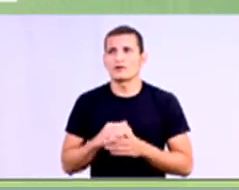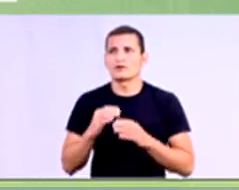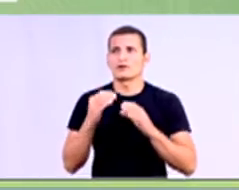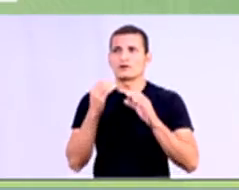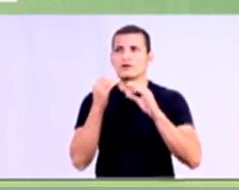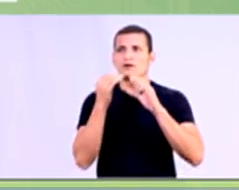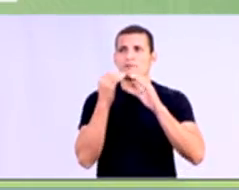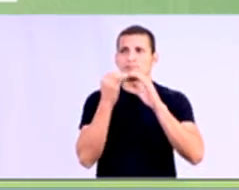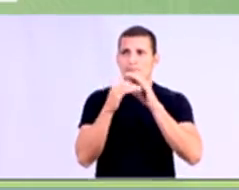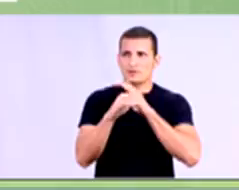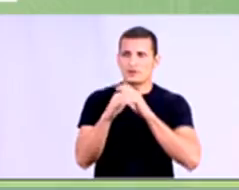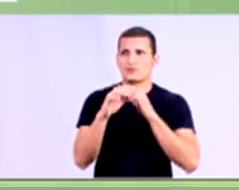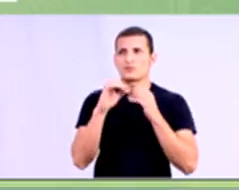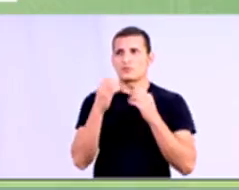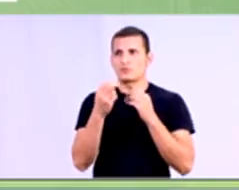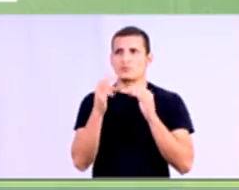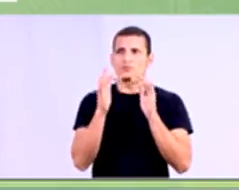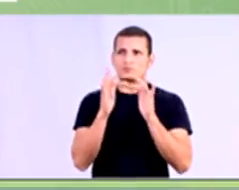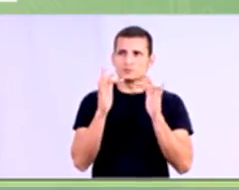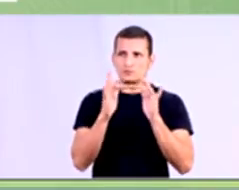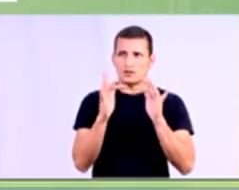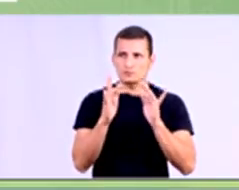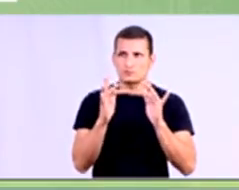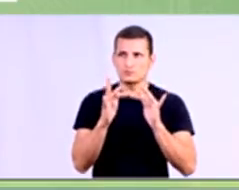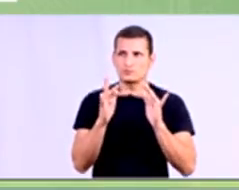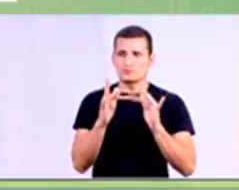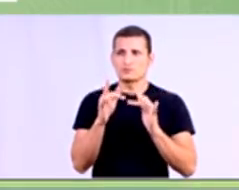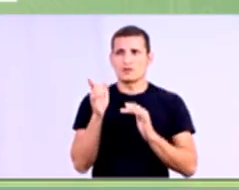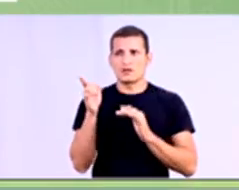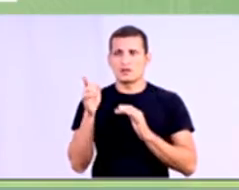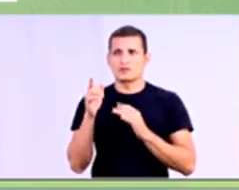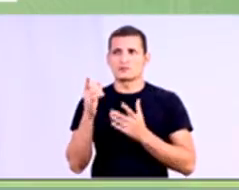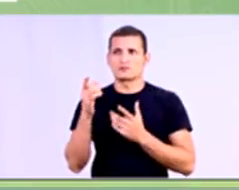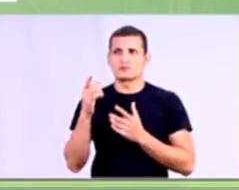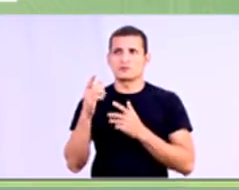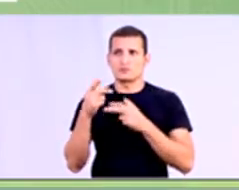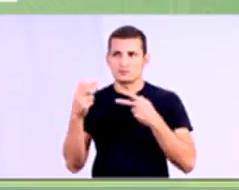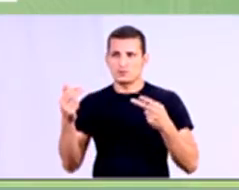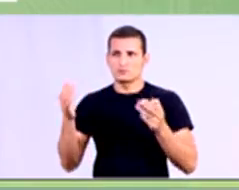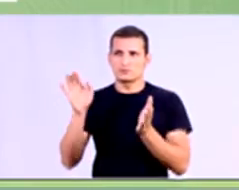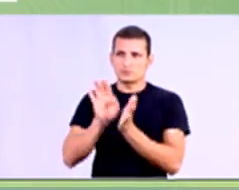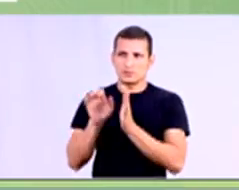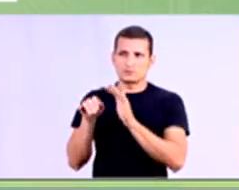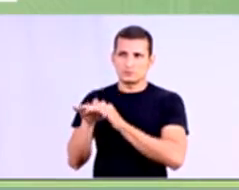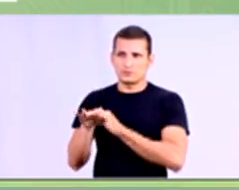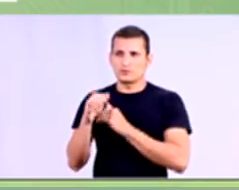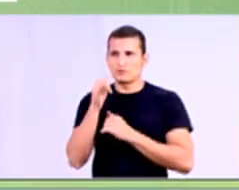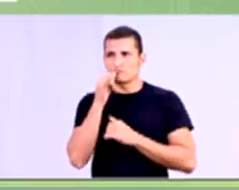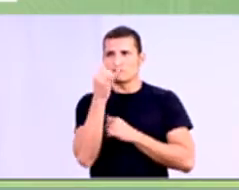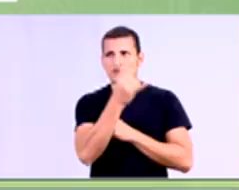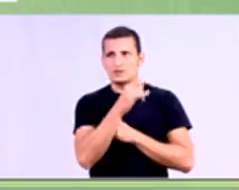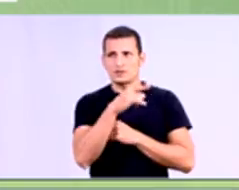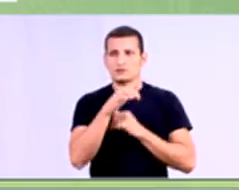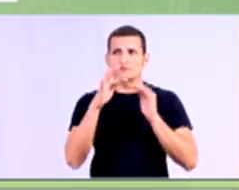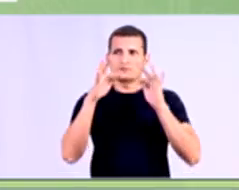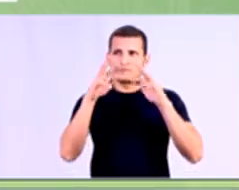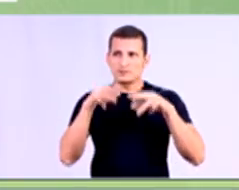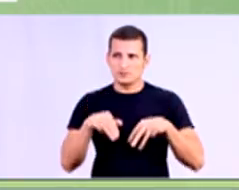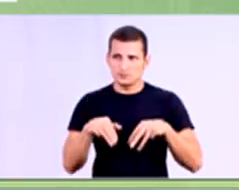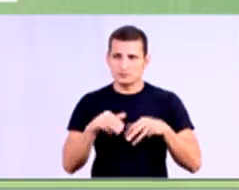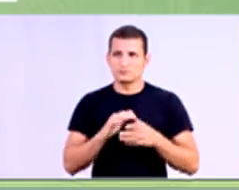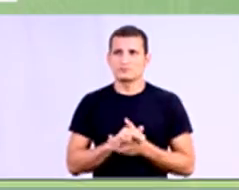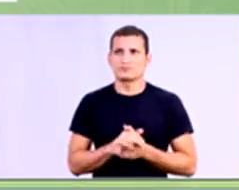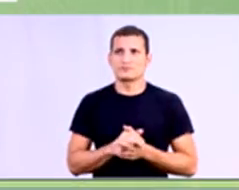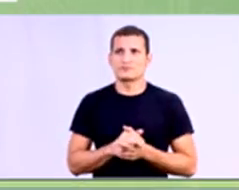e-mail ou uma forma de contato para quando esse produto chegar em estoque eu informar ele e finalizo esse